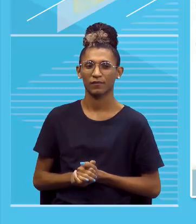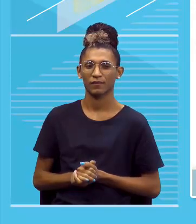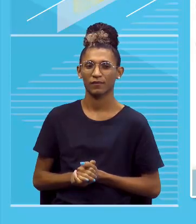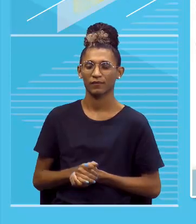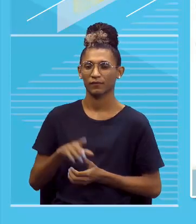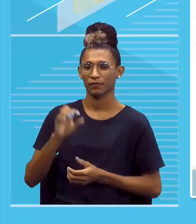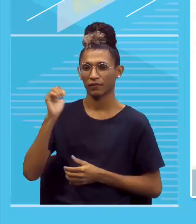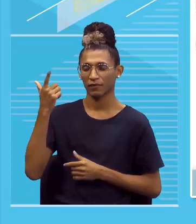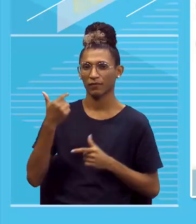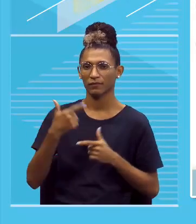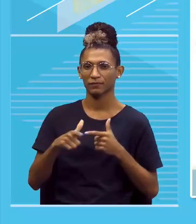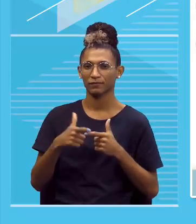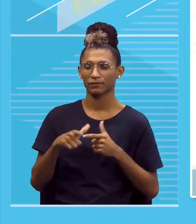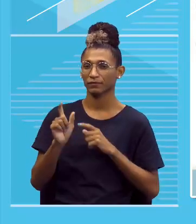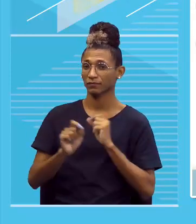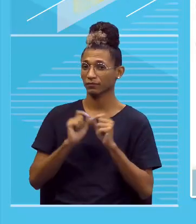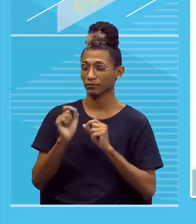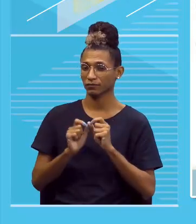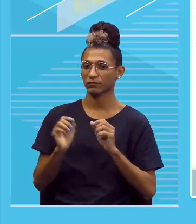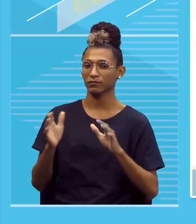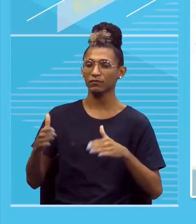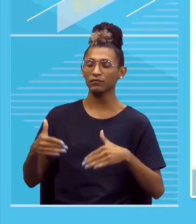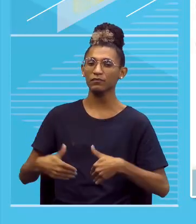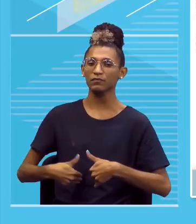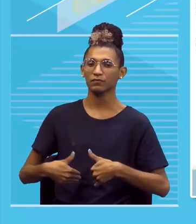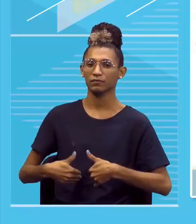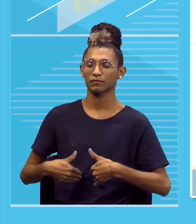o outro problema dela é a fome